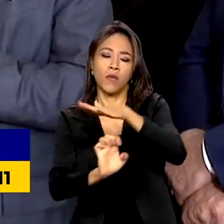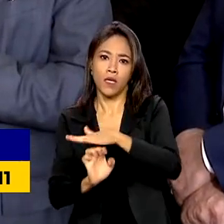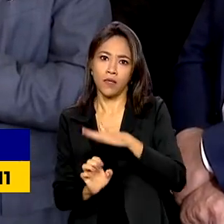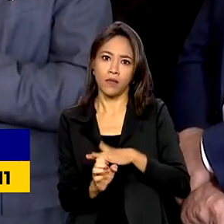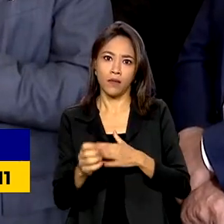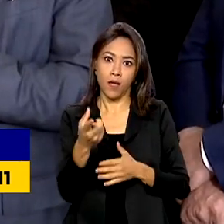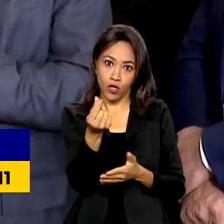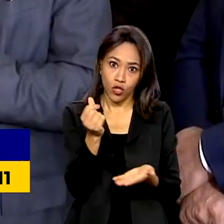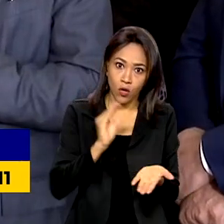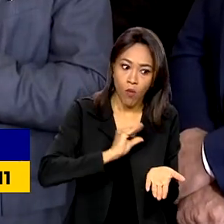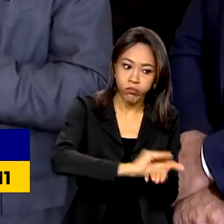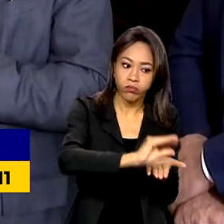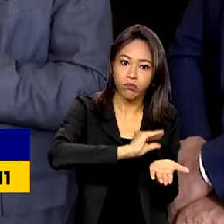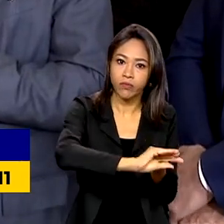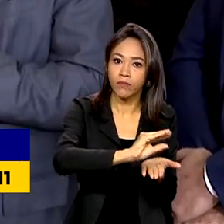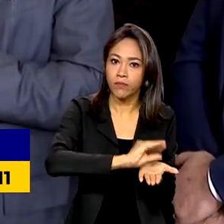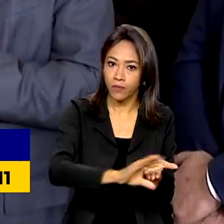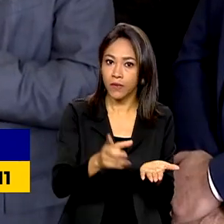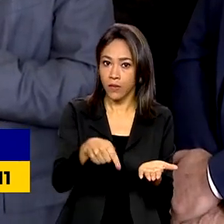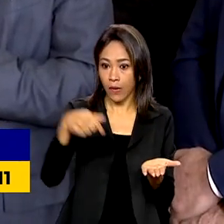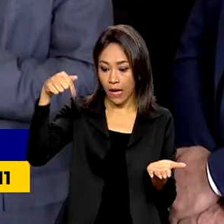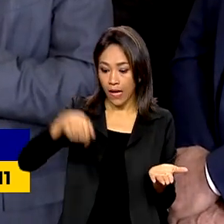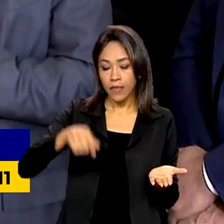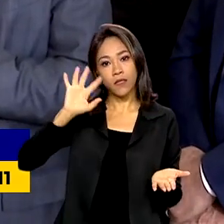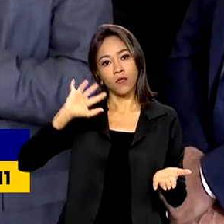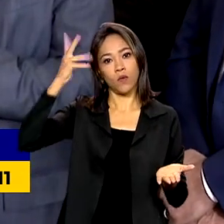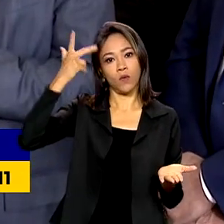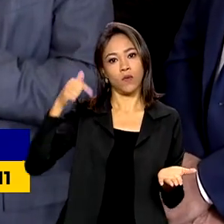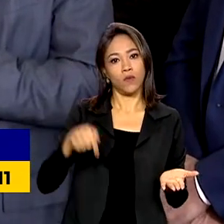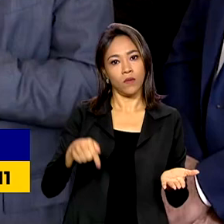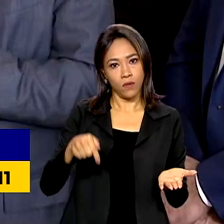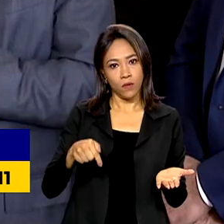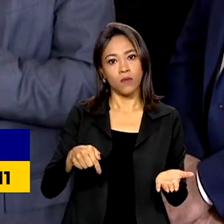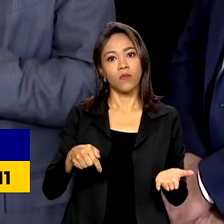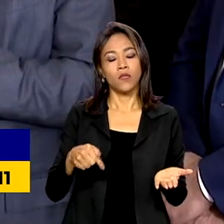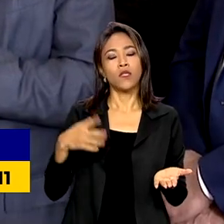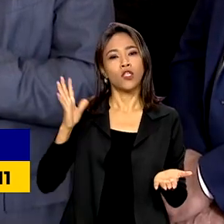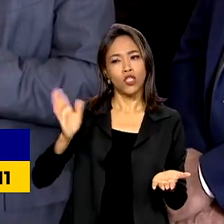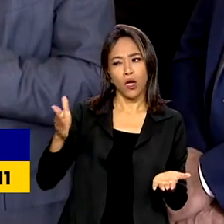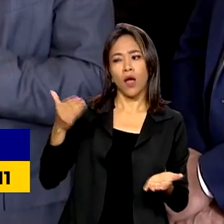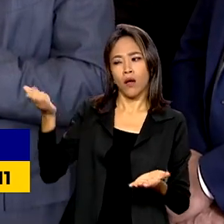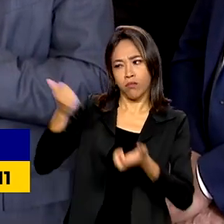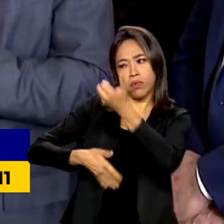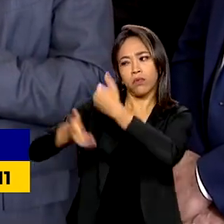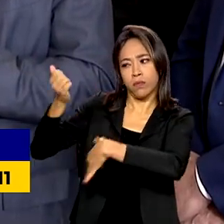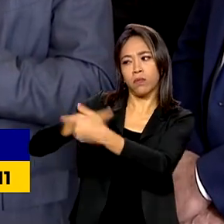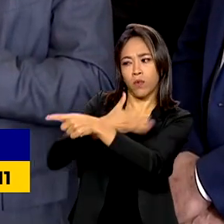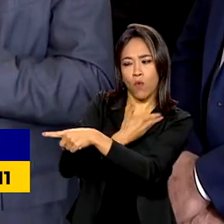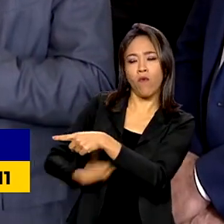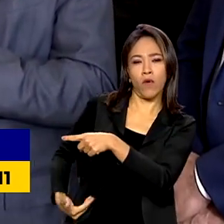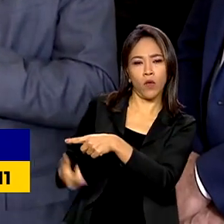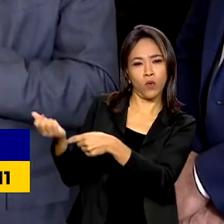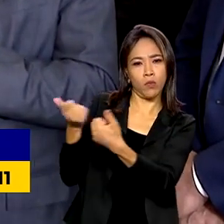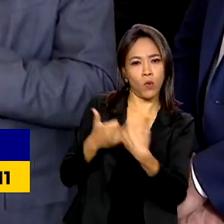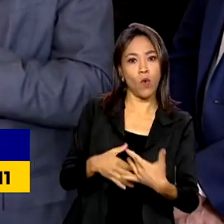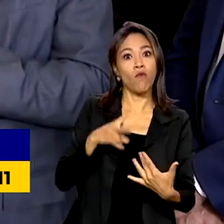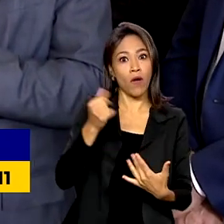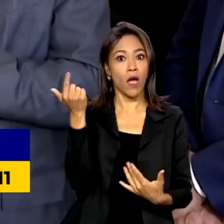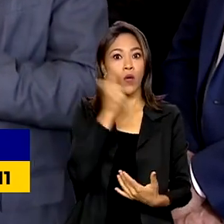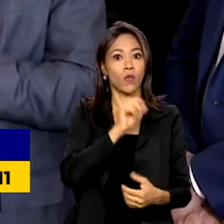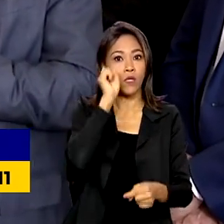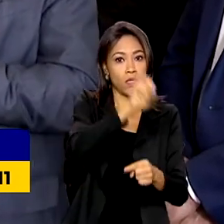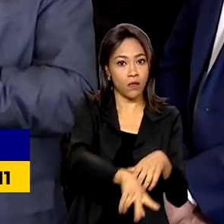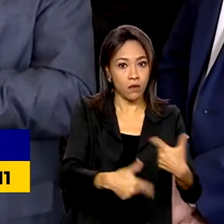Então, presidente, essa solução aqui, para além de tudo isso que o governador colocou, ela vai gerar emprego no curto prazo,